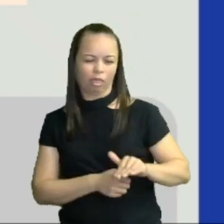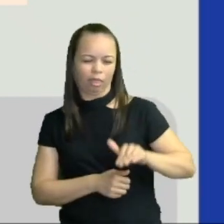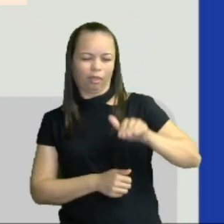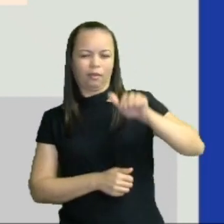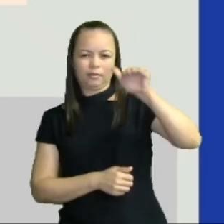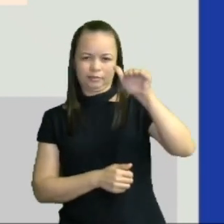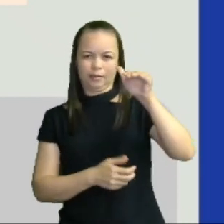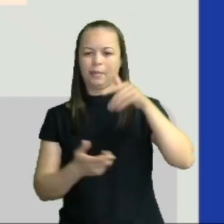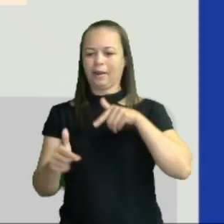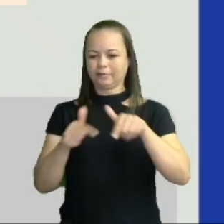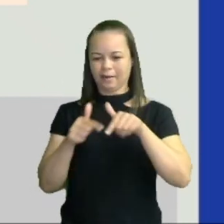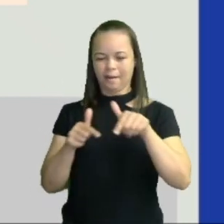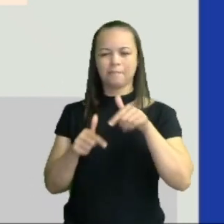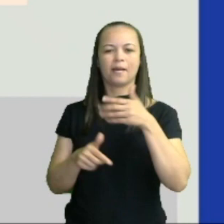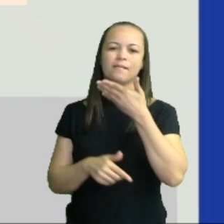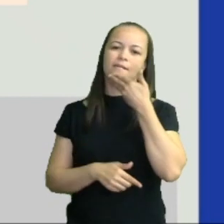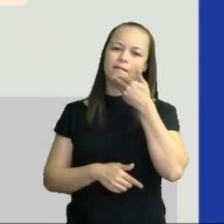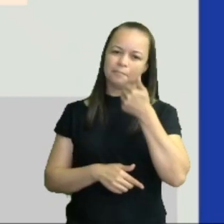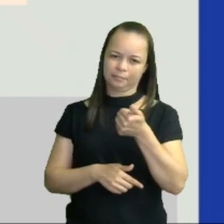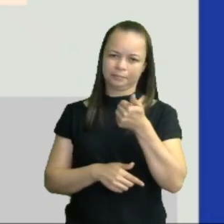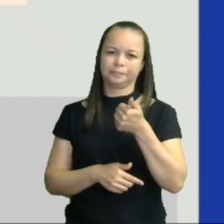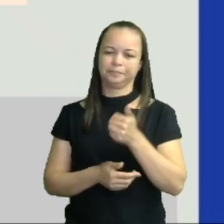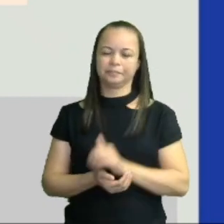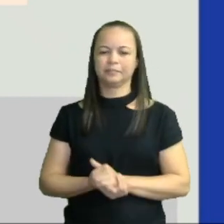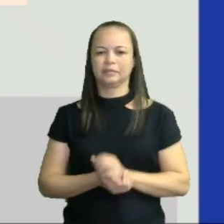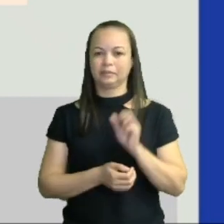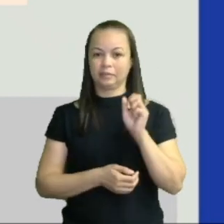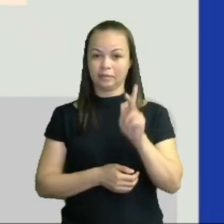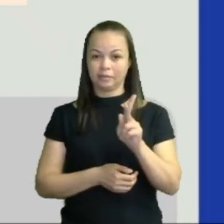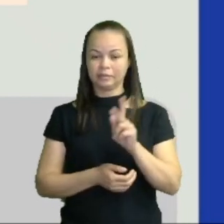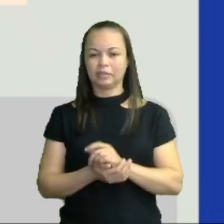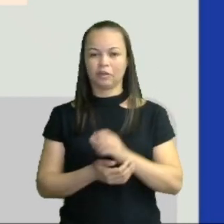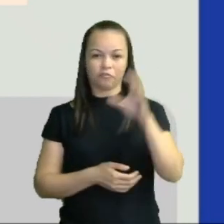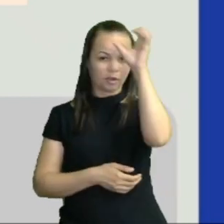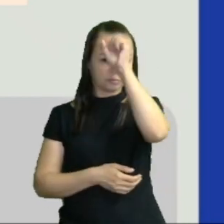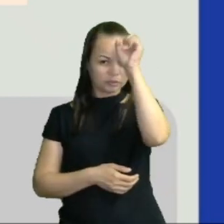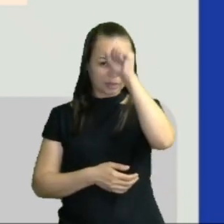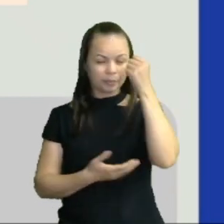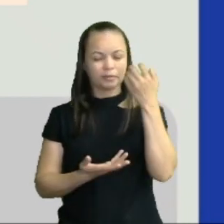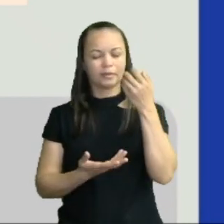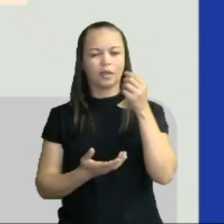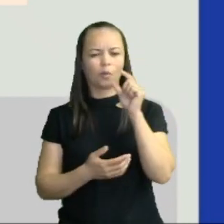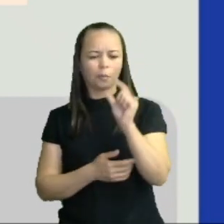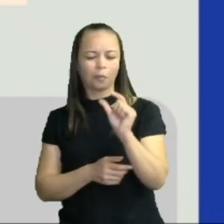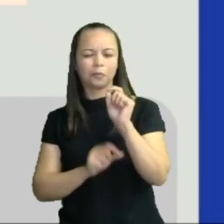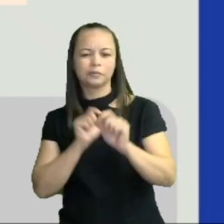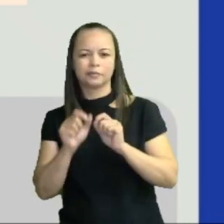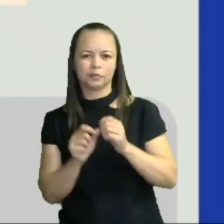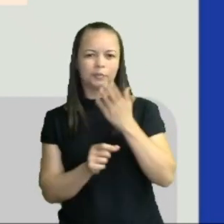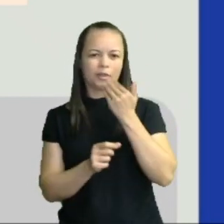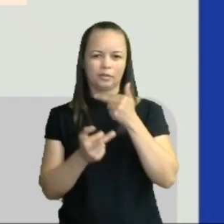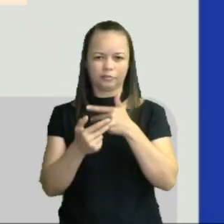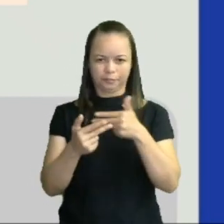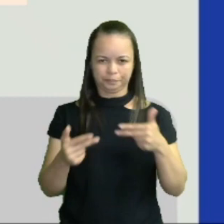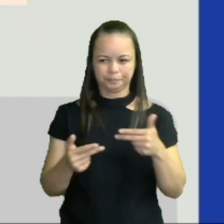para trabalhar melhor, ok? Então, vamos aprender um pouquinho sobre os